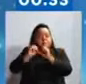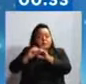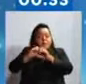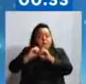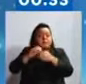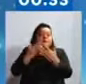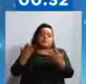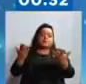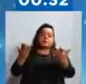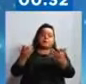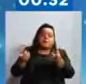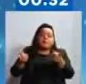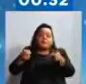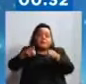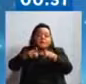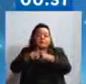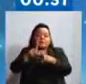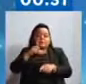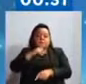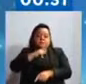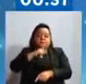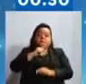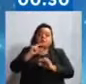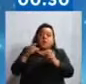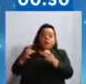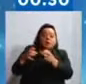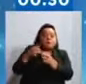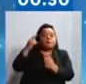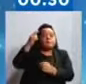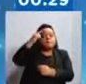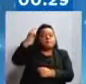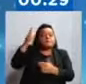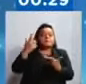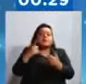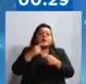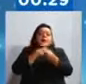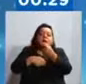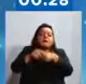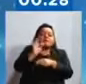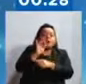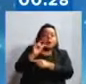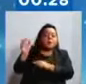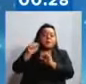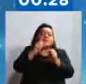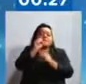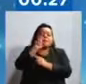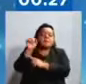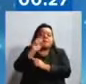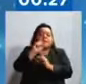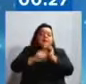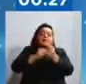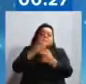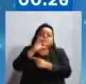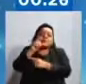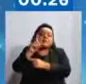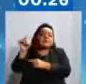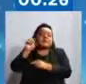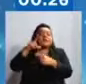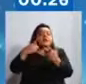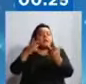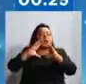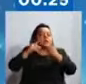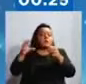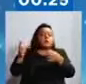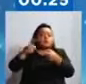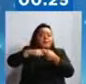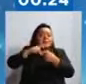através da parceria que nós temos com o Grupo Pensar Rondônia, Fé Comércio, Sebrae, Fiero, CDL. Assim nós vamos fazer.